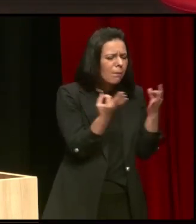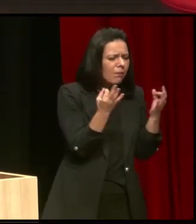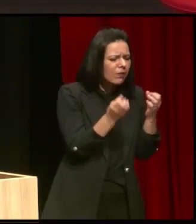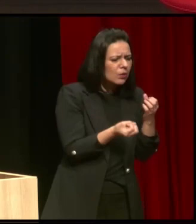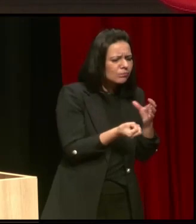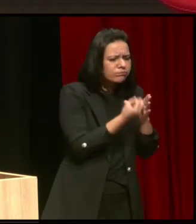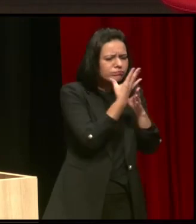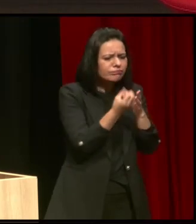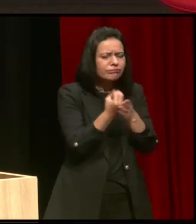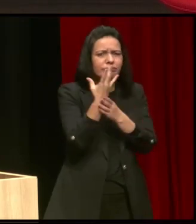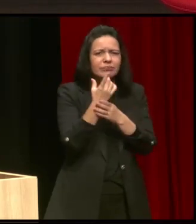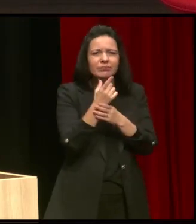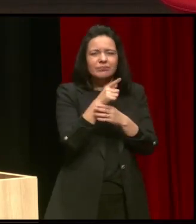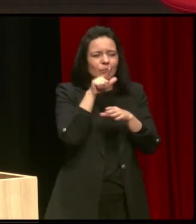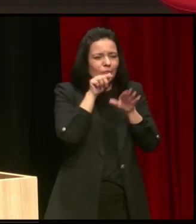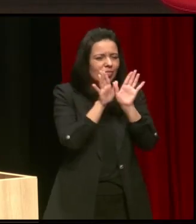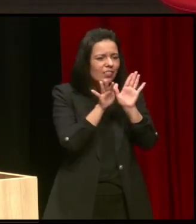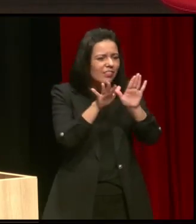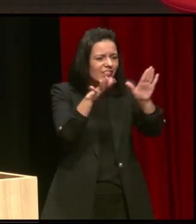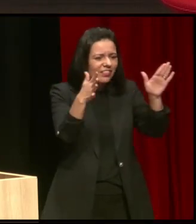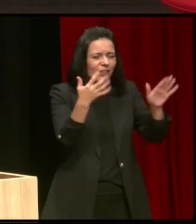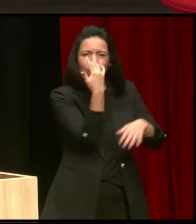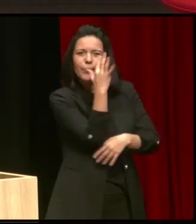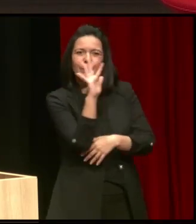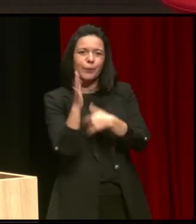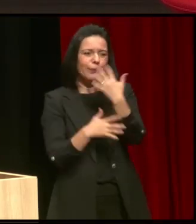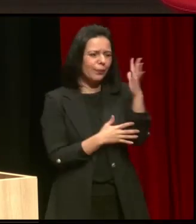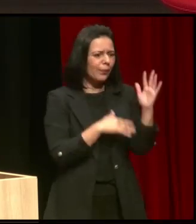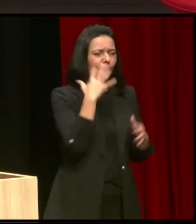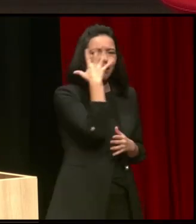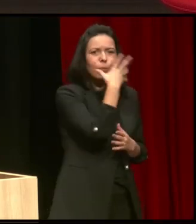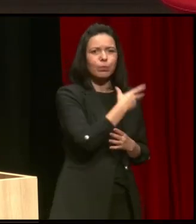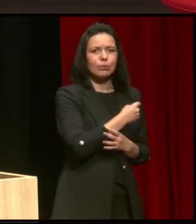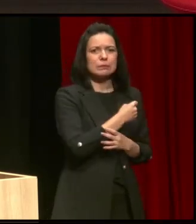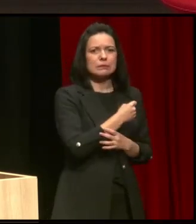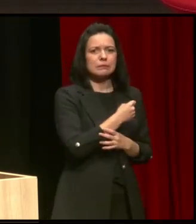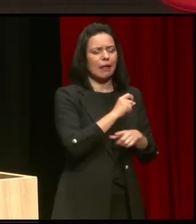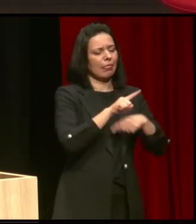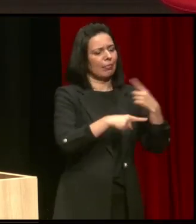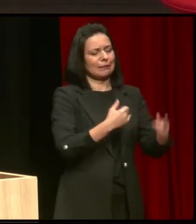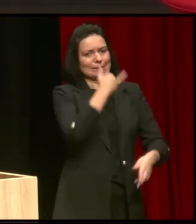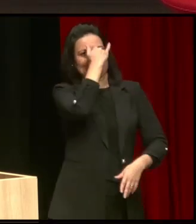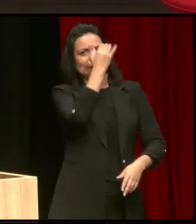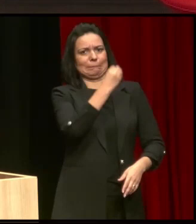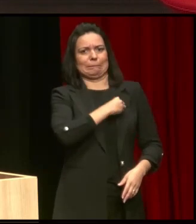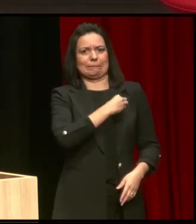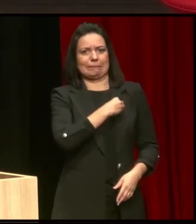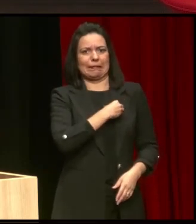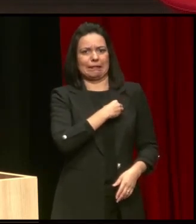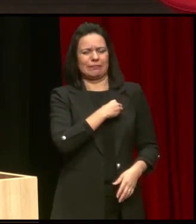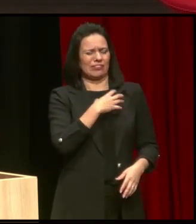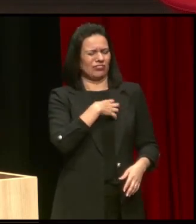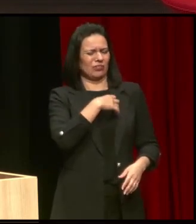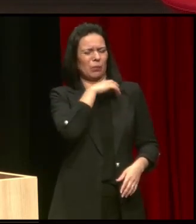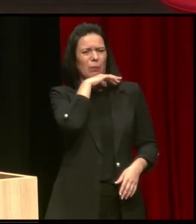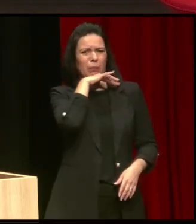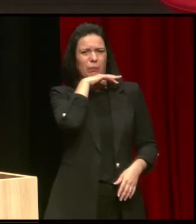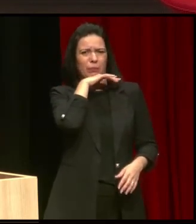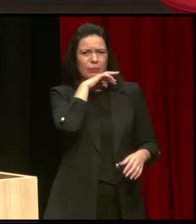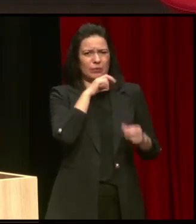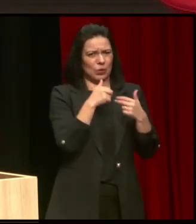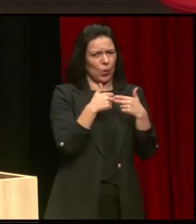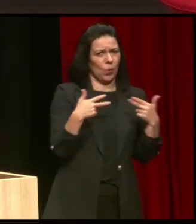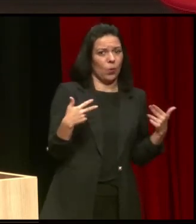e a humanidade. Vocês estão entendendo? É isso que o pecado faz. Como é que está meu